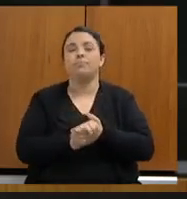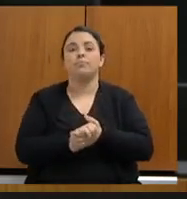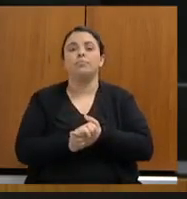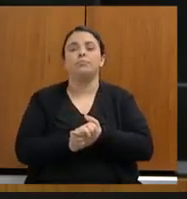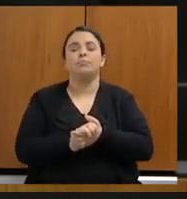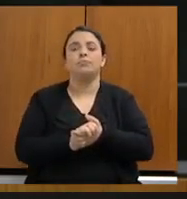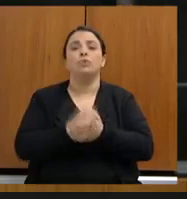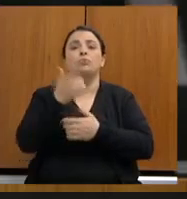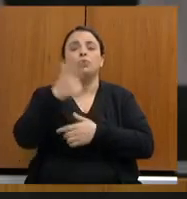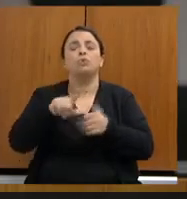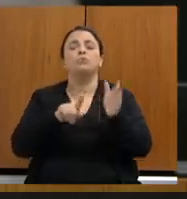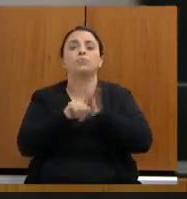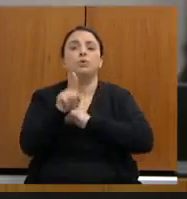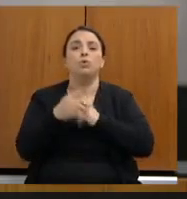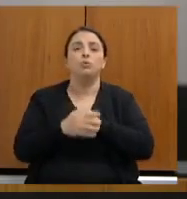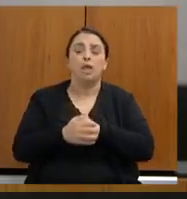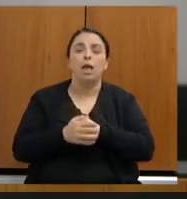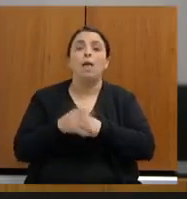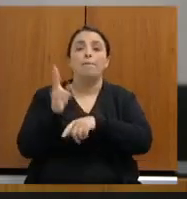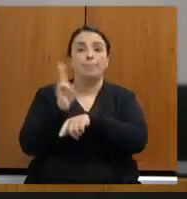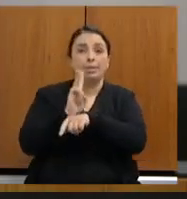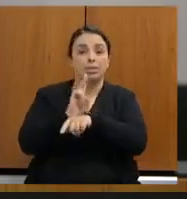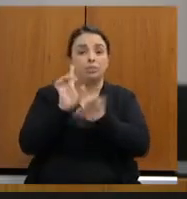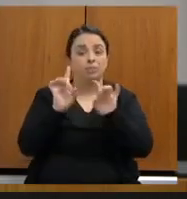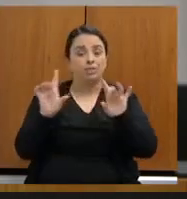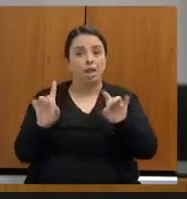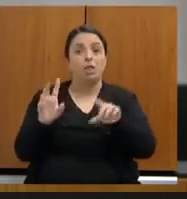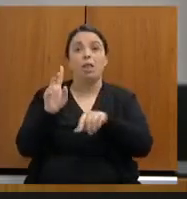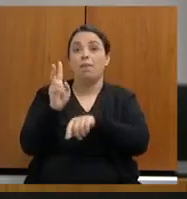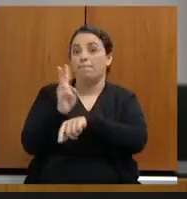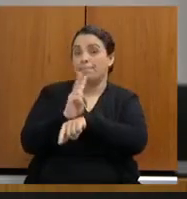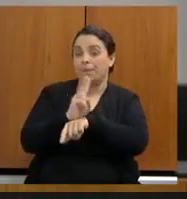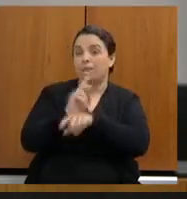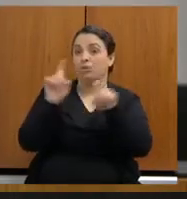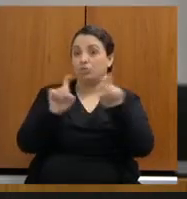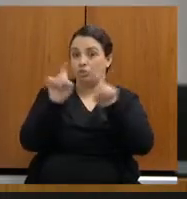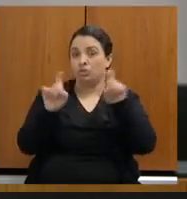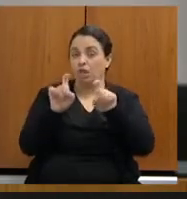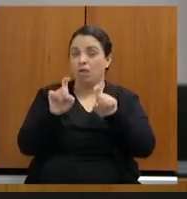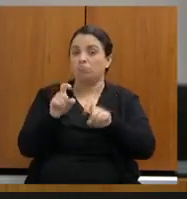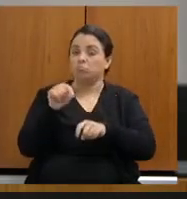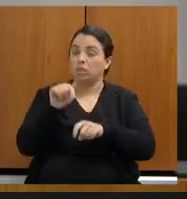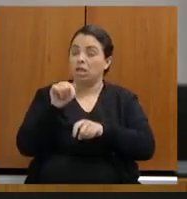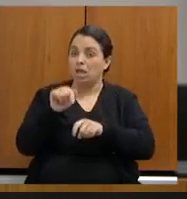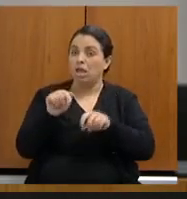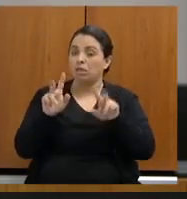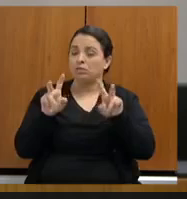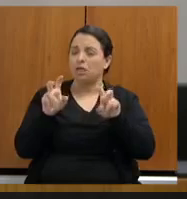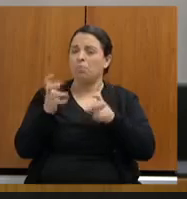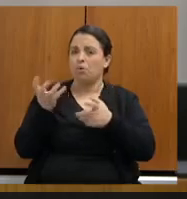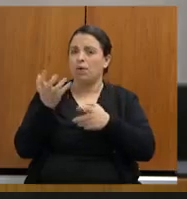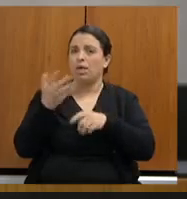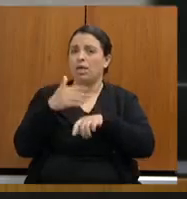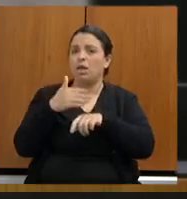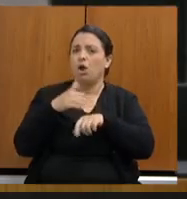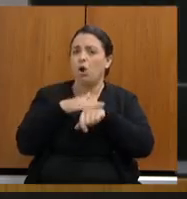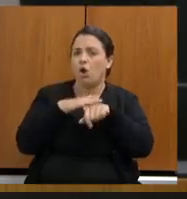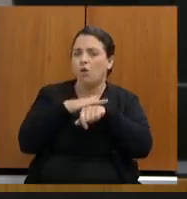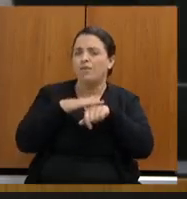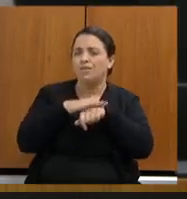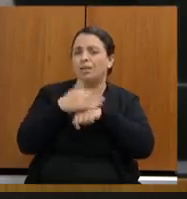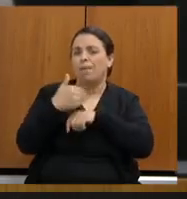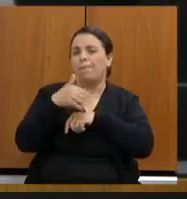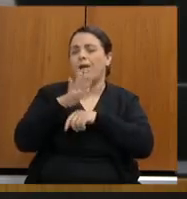plantão digital e essa questão Eu gostaria muito de depois trabalhar com o senhor é a minha a nossa